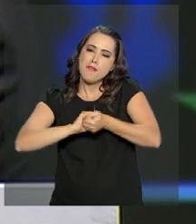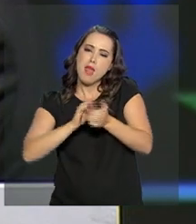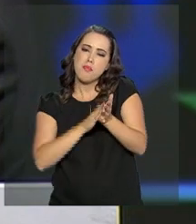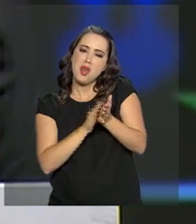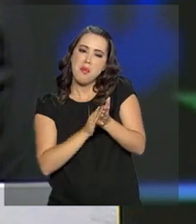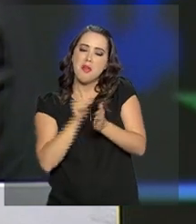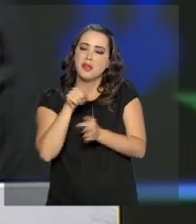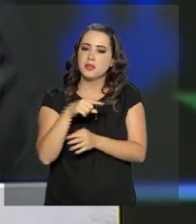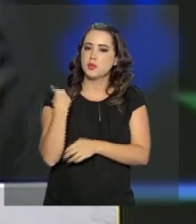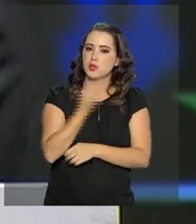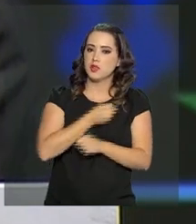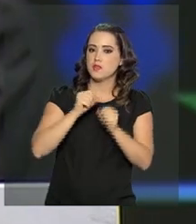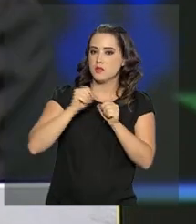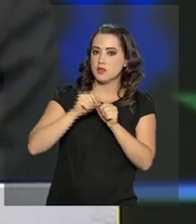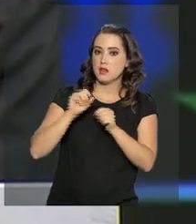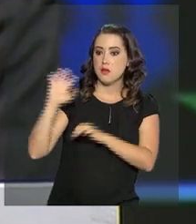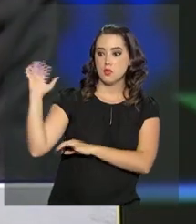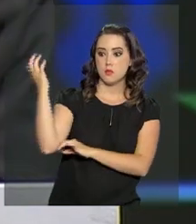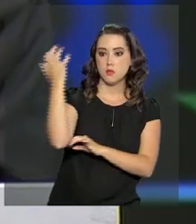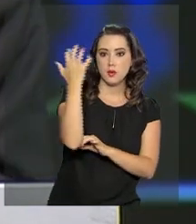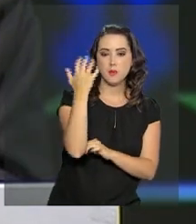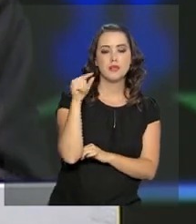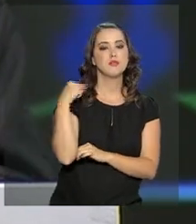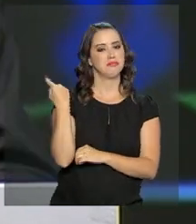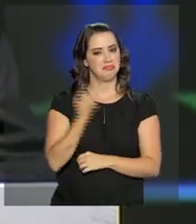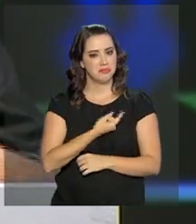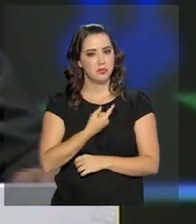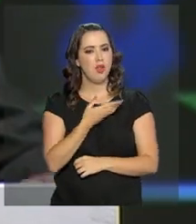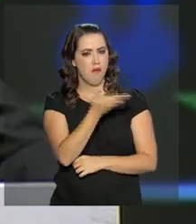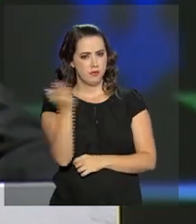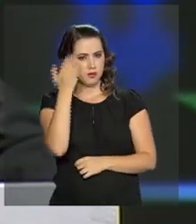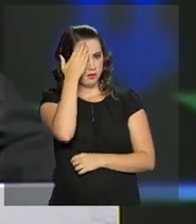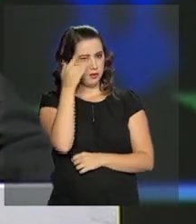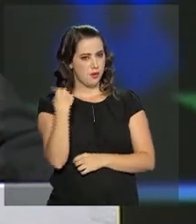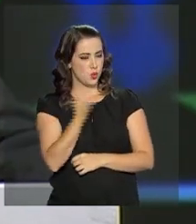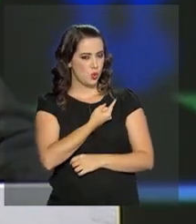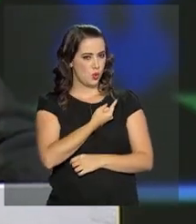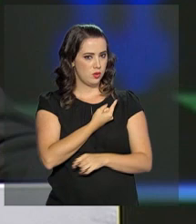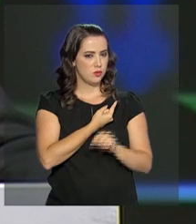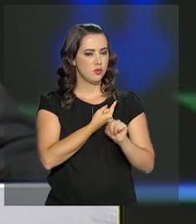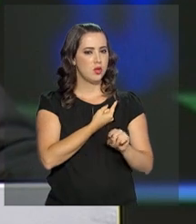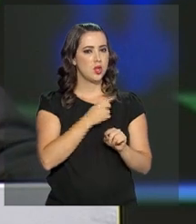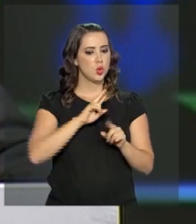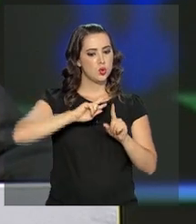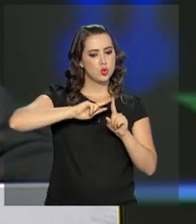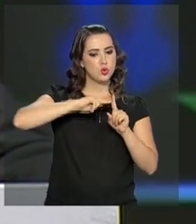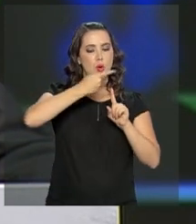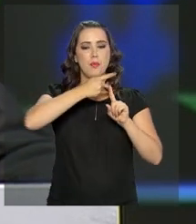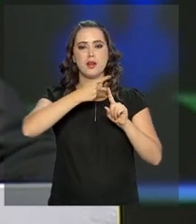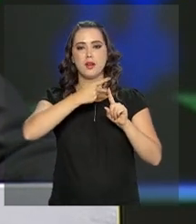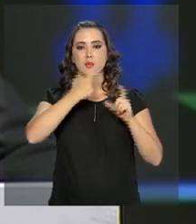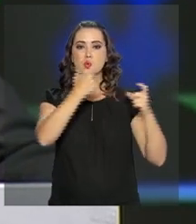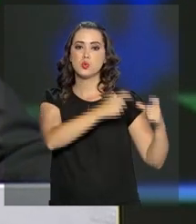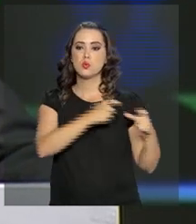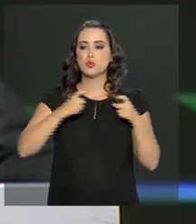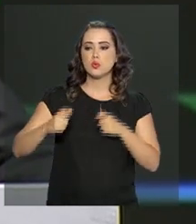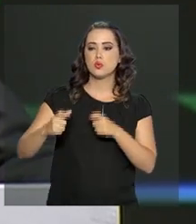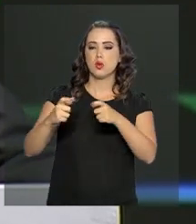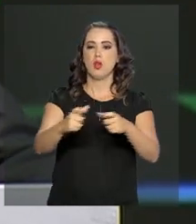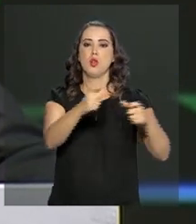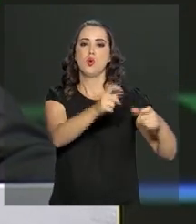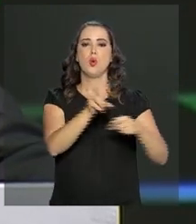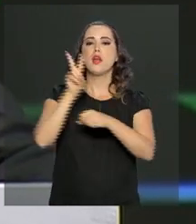que fizemos pelo meio ambiente. Vocês sabem que nós, no nosso governo, nós duplicamos as áreas